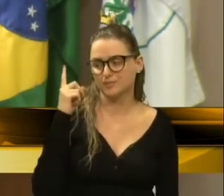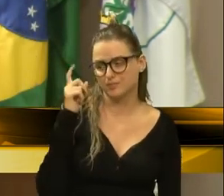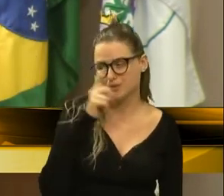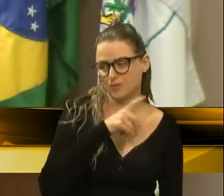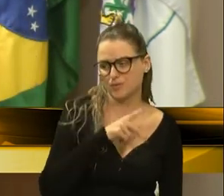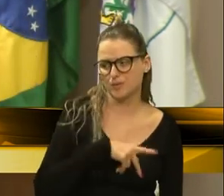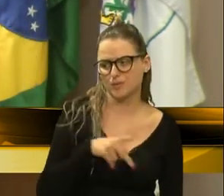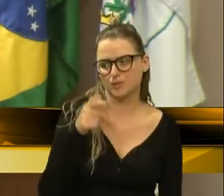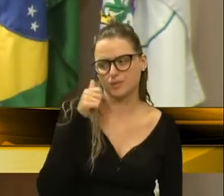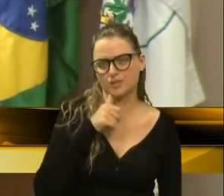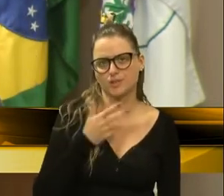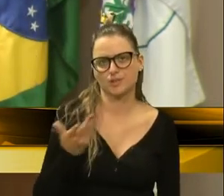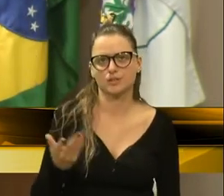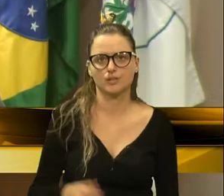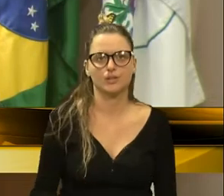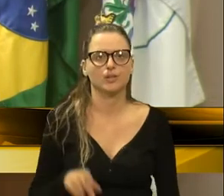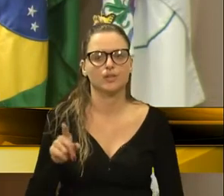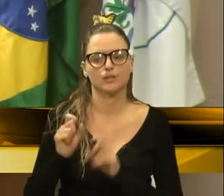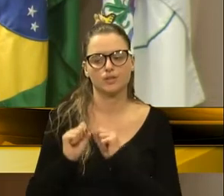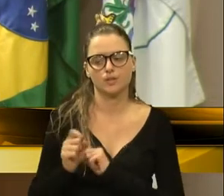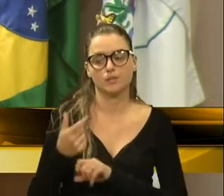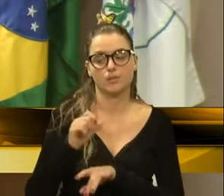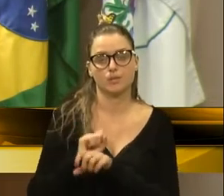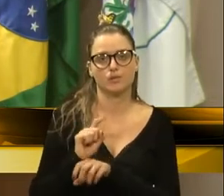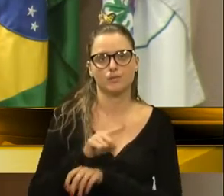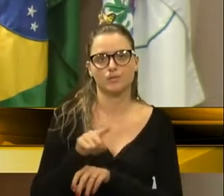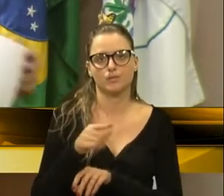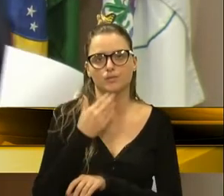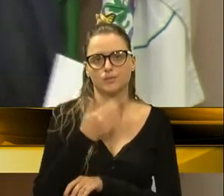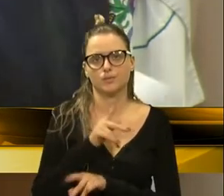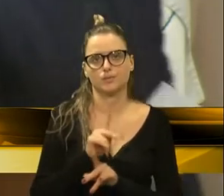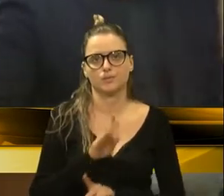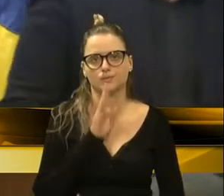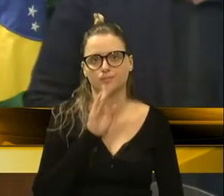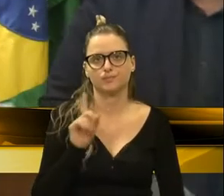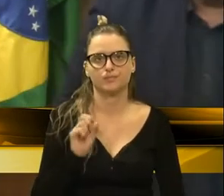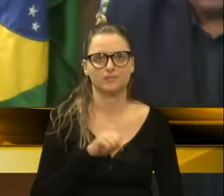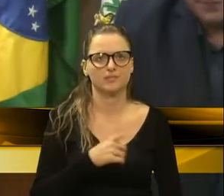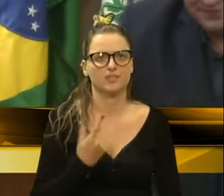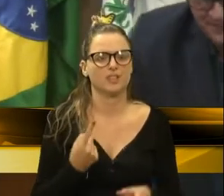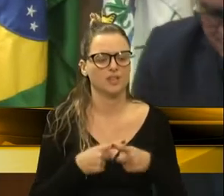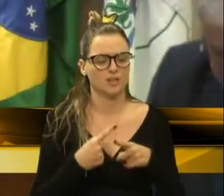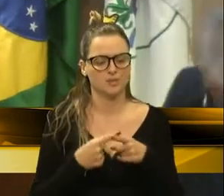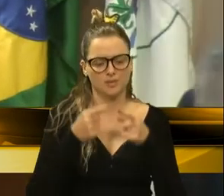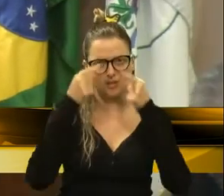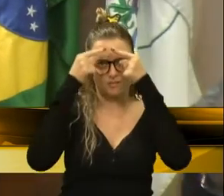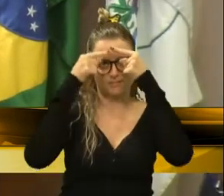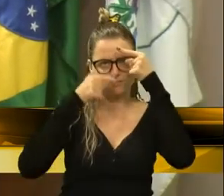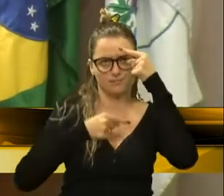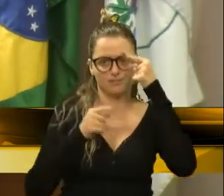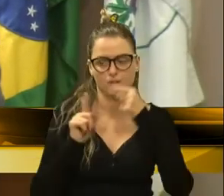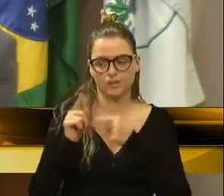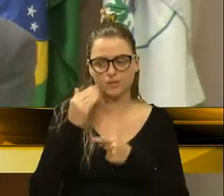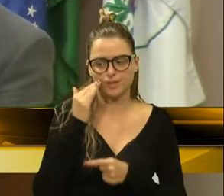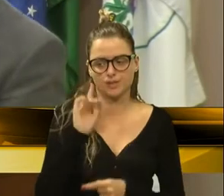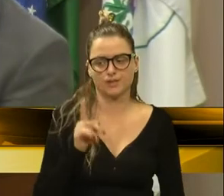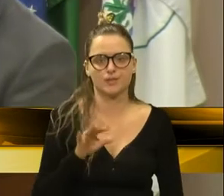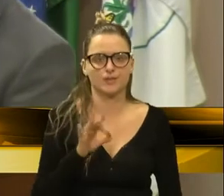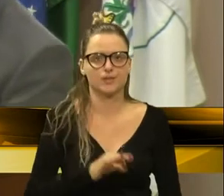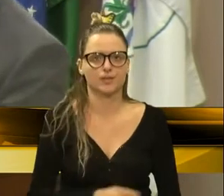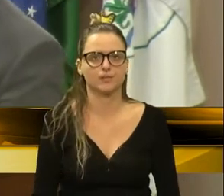presidenta. A senhora pode me garantir a palavra? Muito? Sim. É porque desconcentra a gente, né? A senhora entende, né? Com